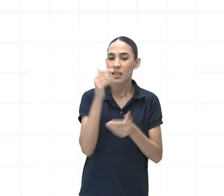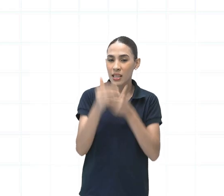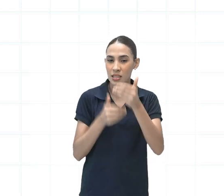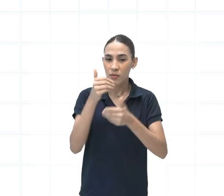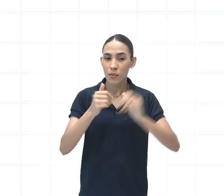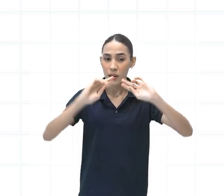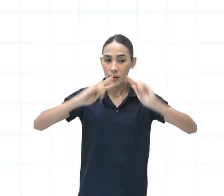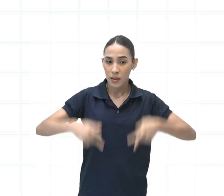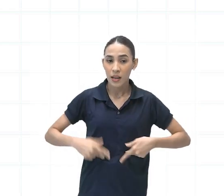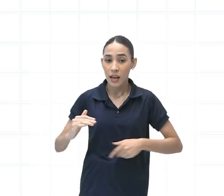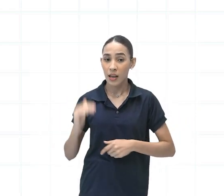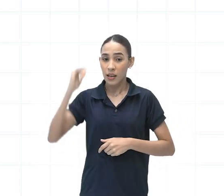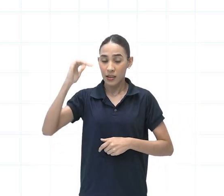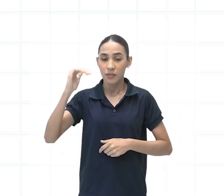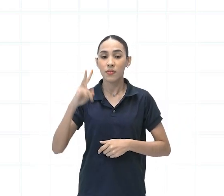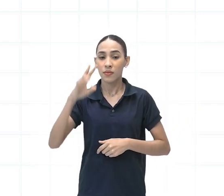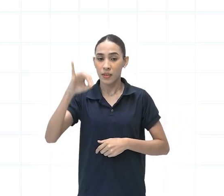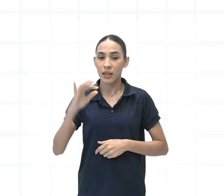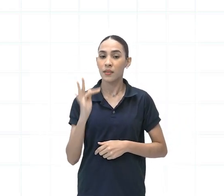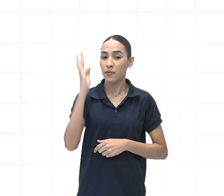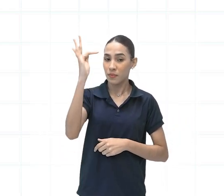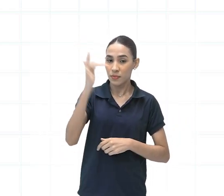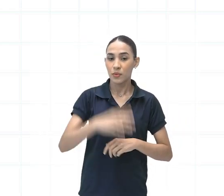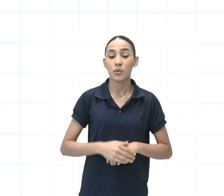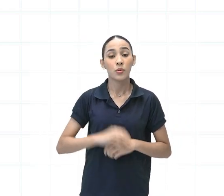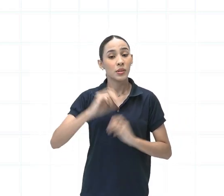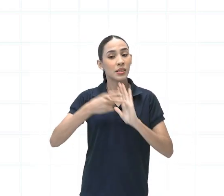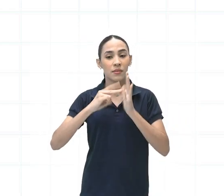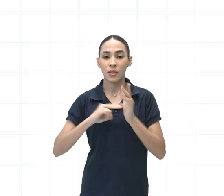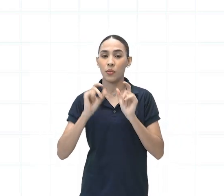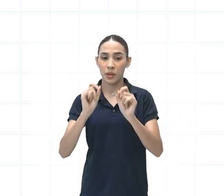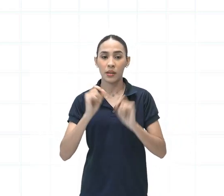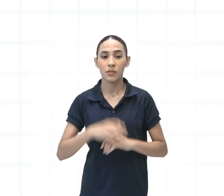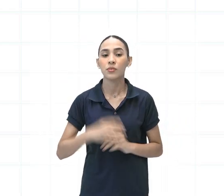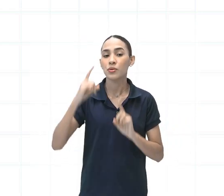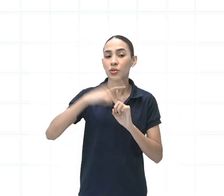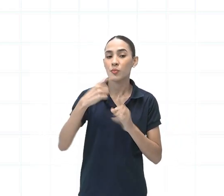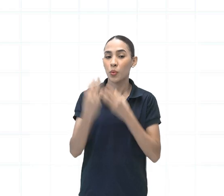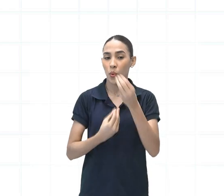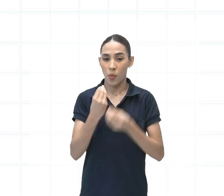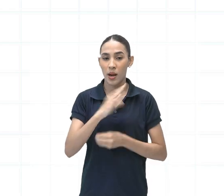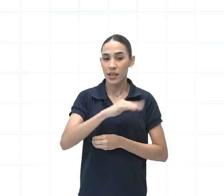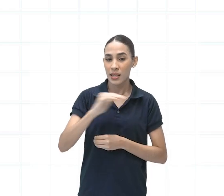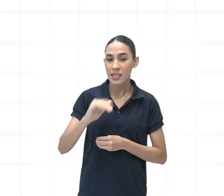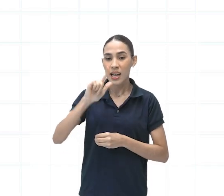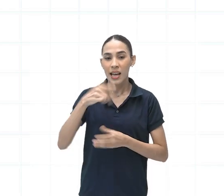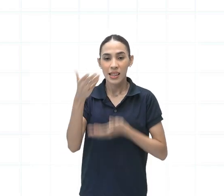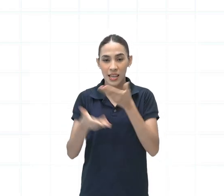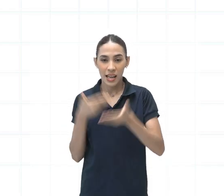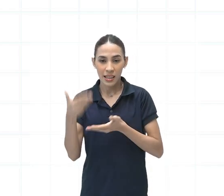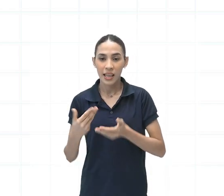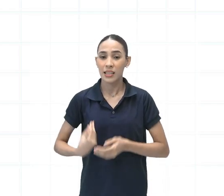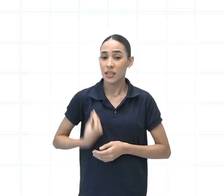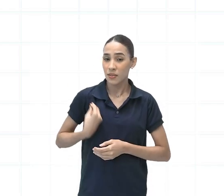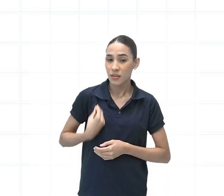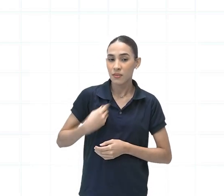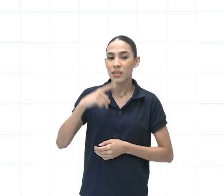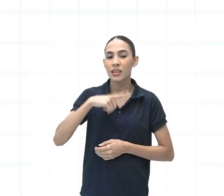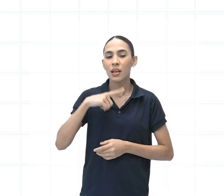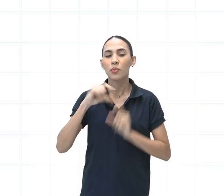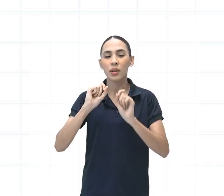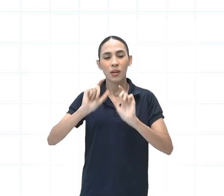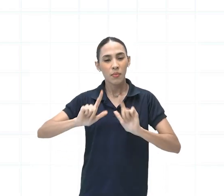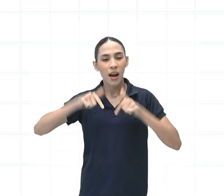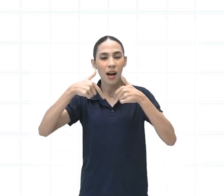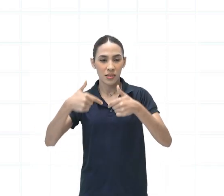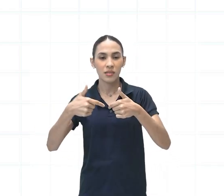pessoa adulta que elas virão a ser. Ou seja, a forma como as crianças são tratadas e vivem possui um